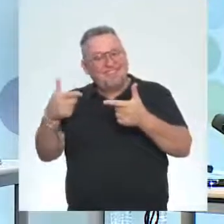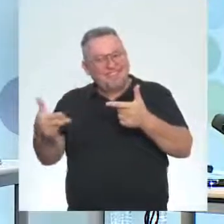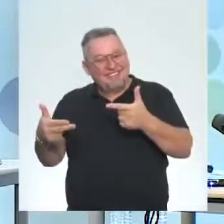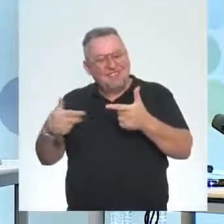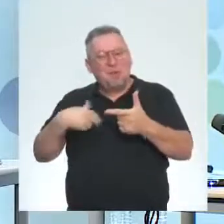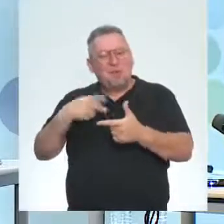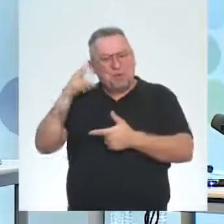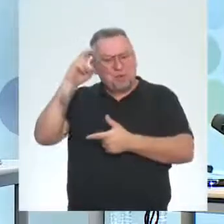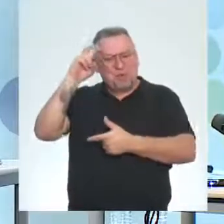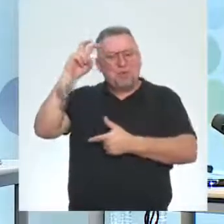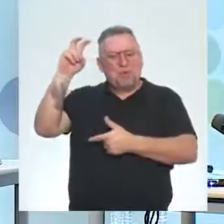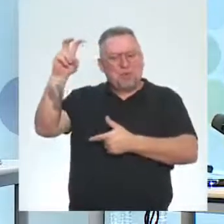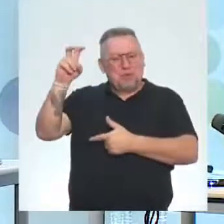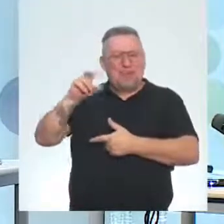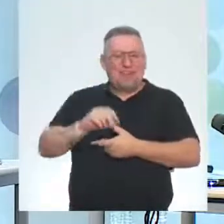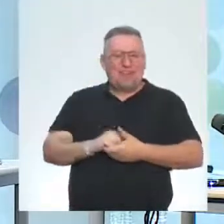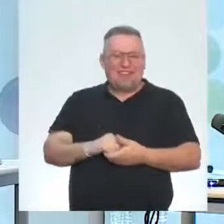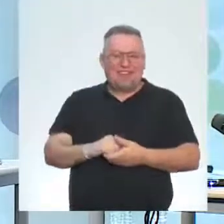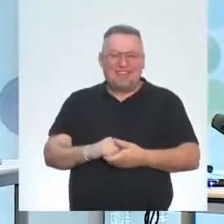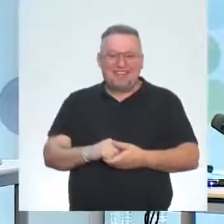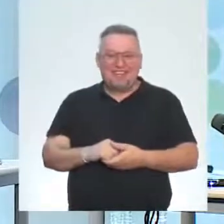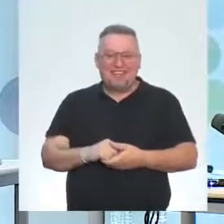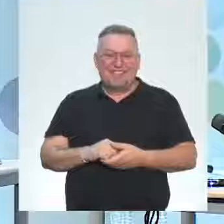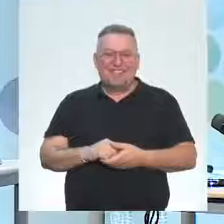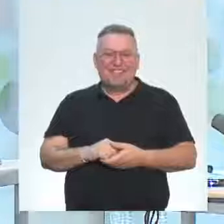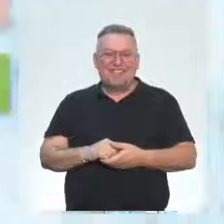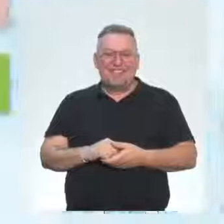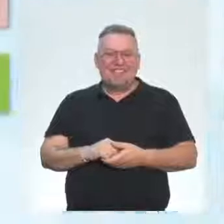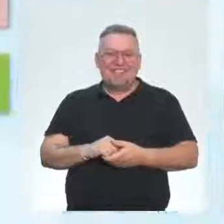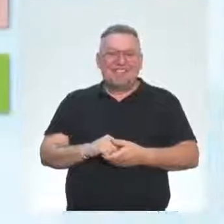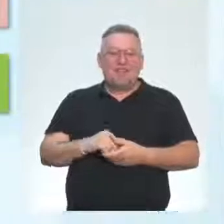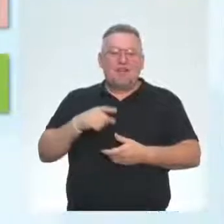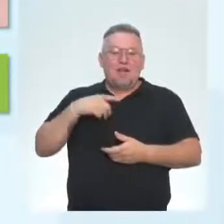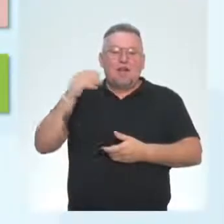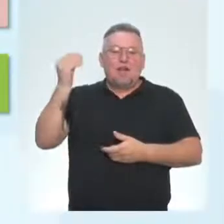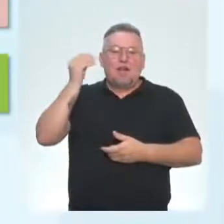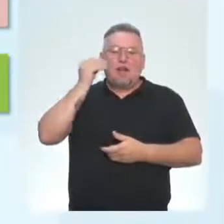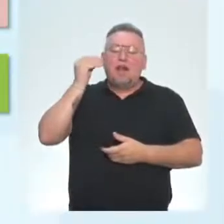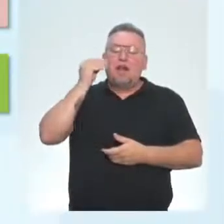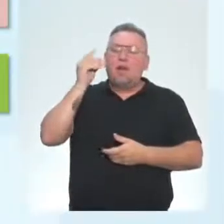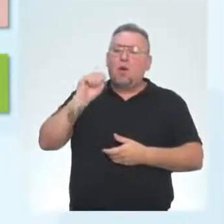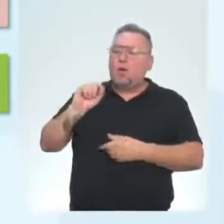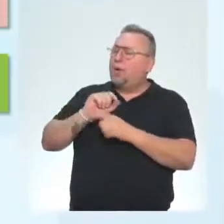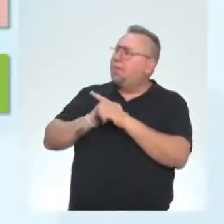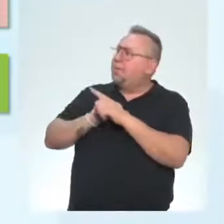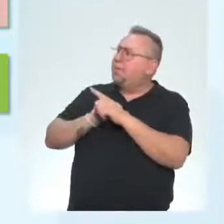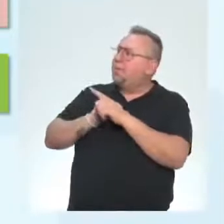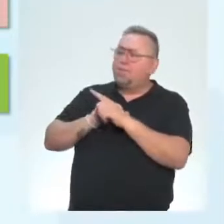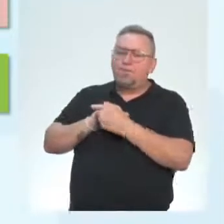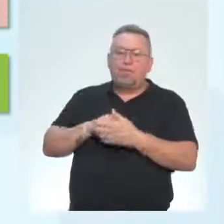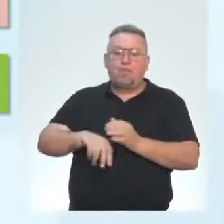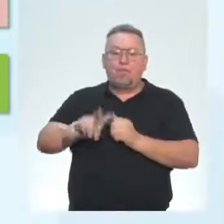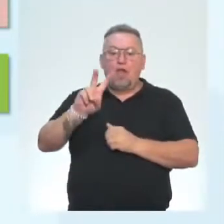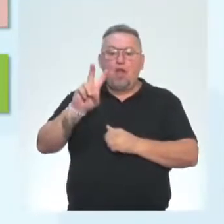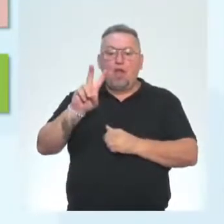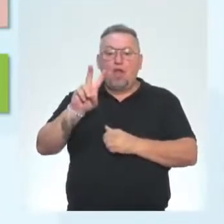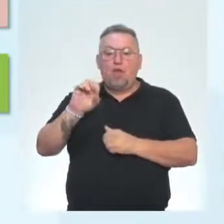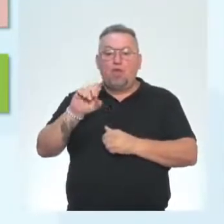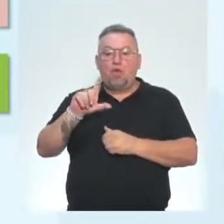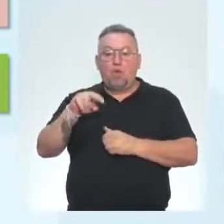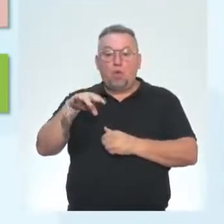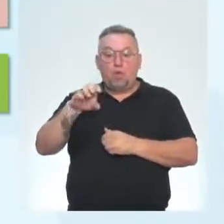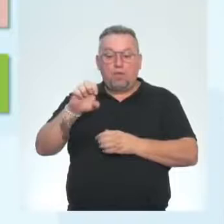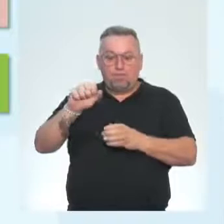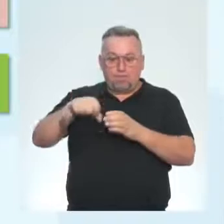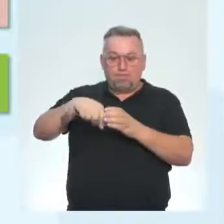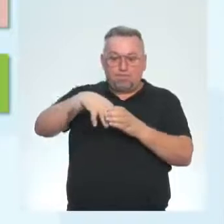que eu utilizei agora? Olha só. Vamos lá. Vamos entender o que é isso. Primeiro, o que é o volume?